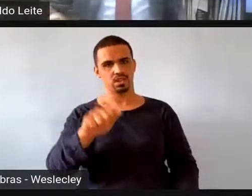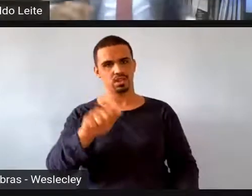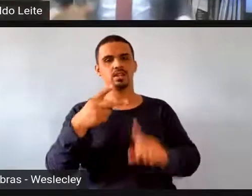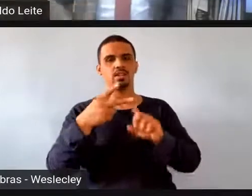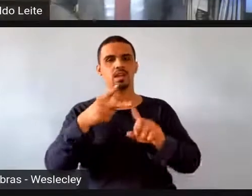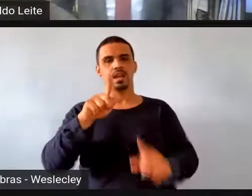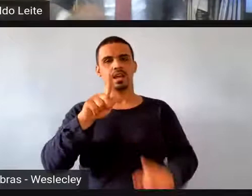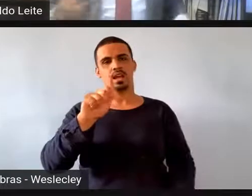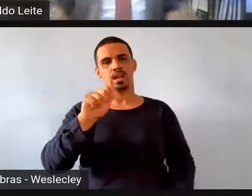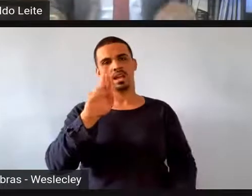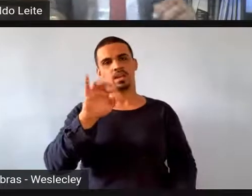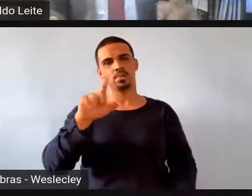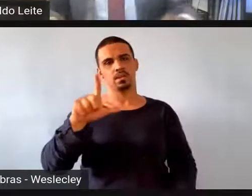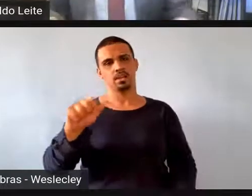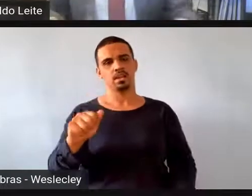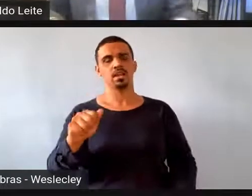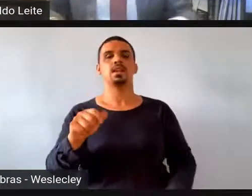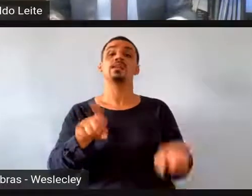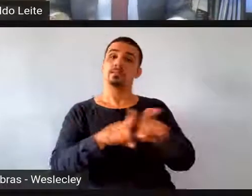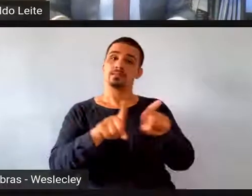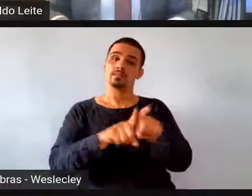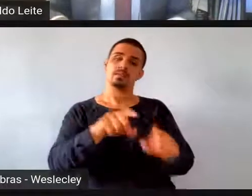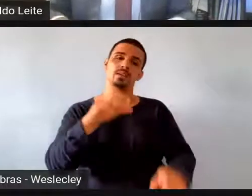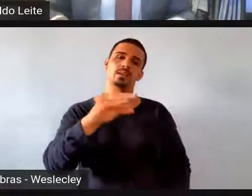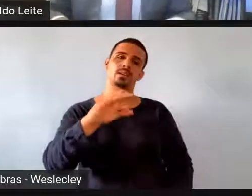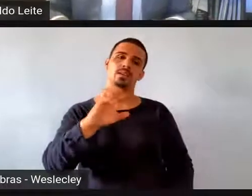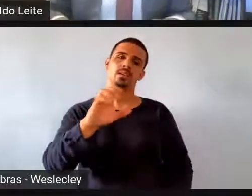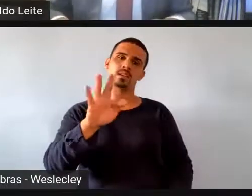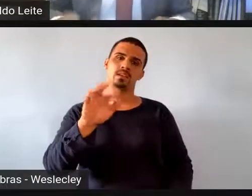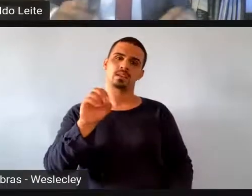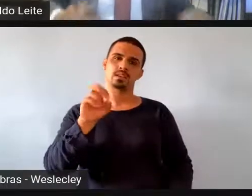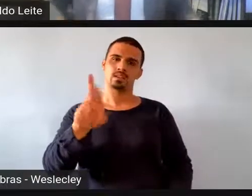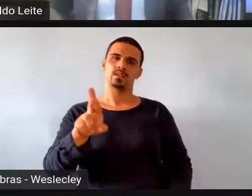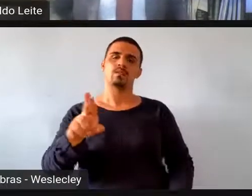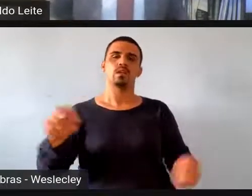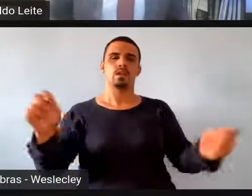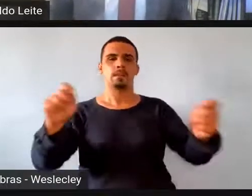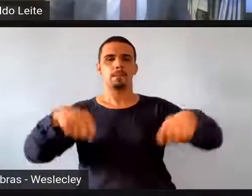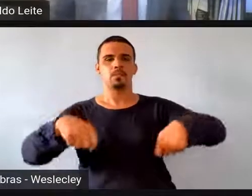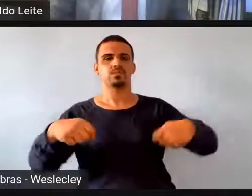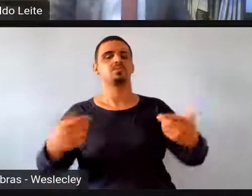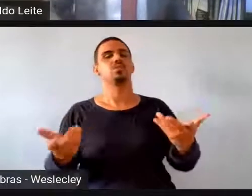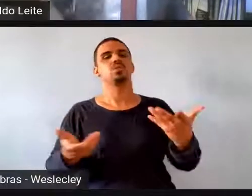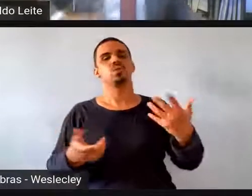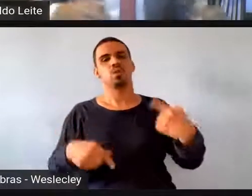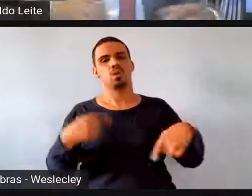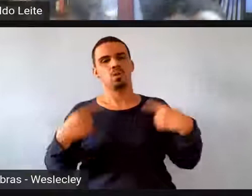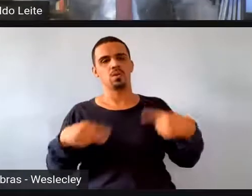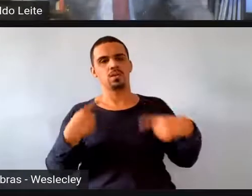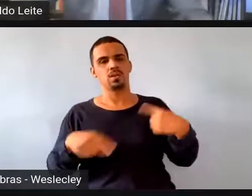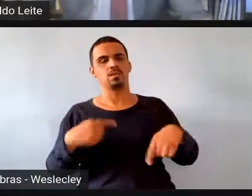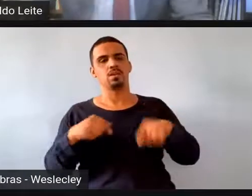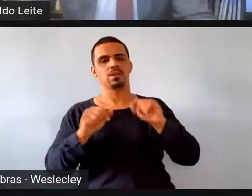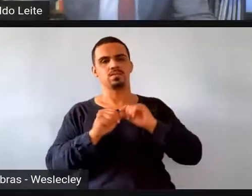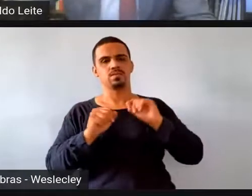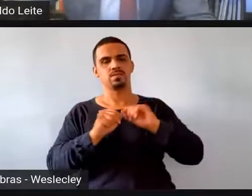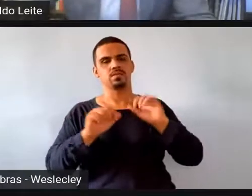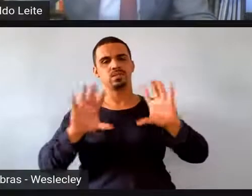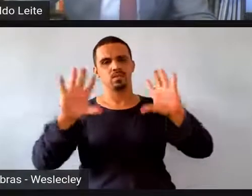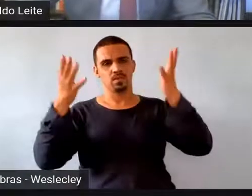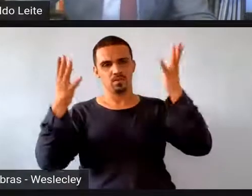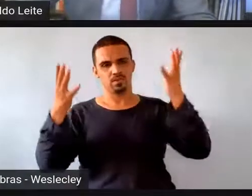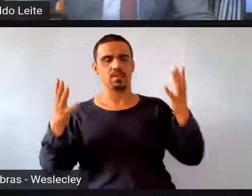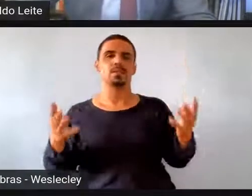também do CEFOR, a Juliana Werneck, que possibilitou aí esse debate, né, a realização desse evento,